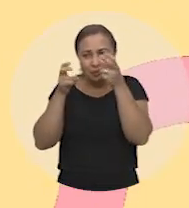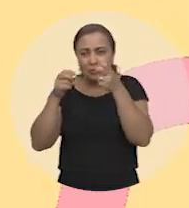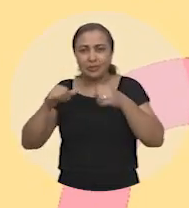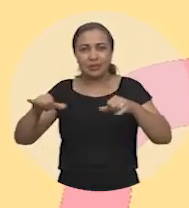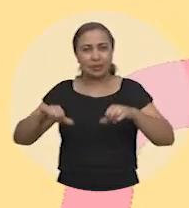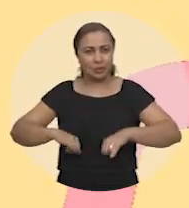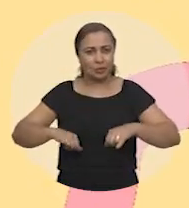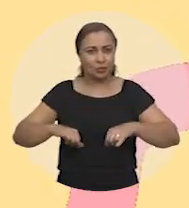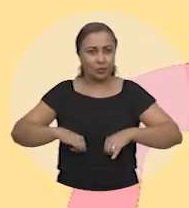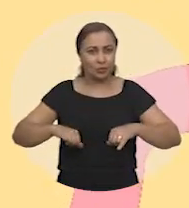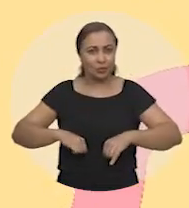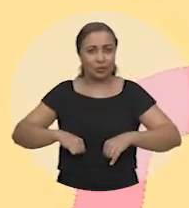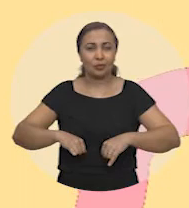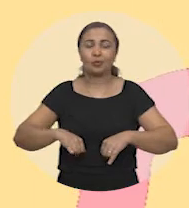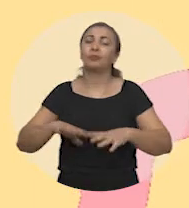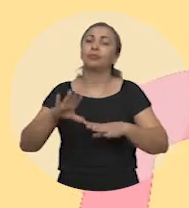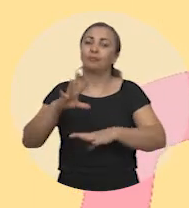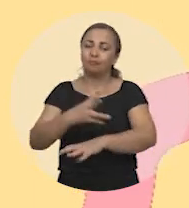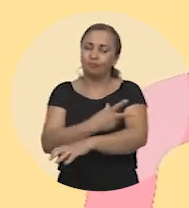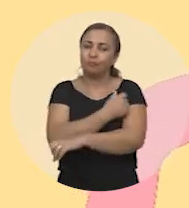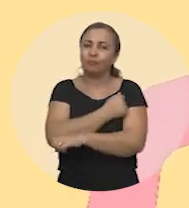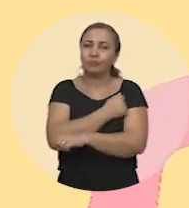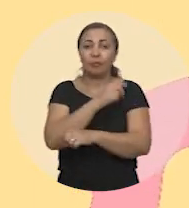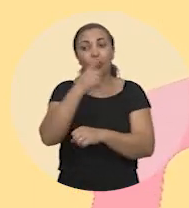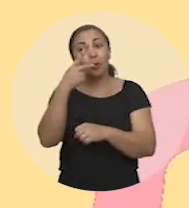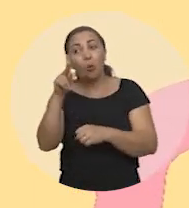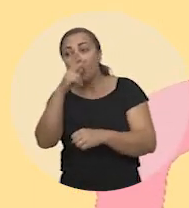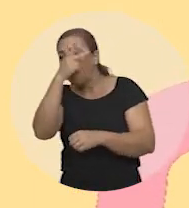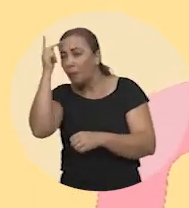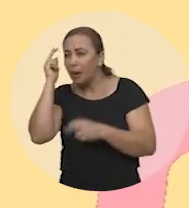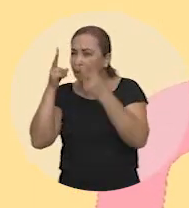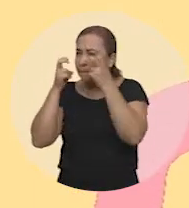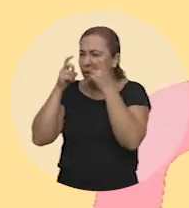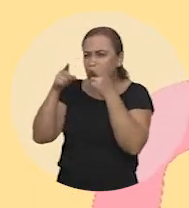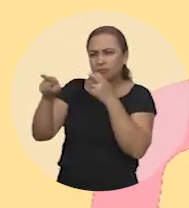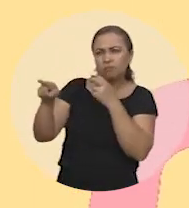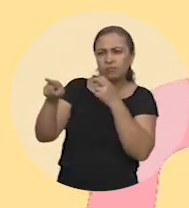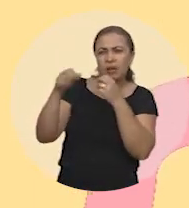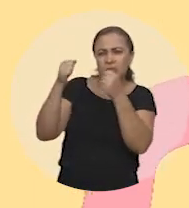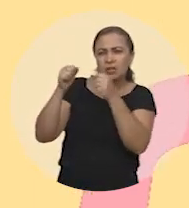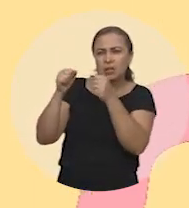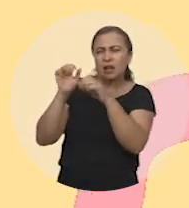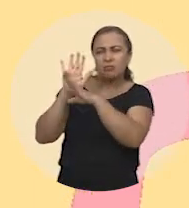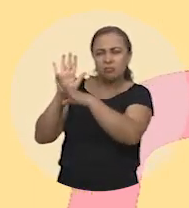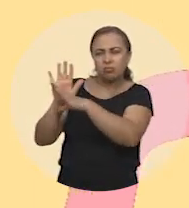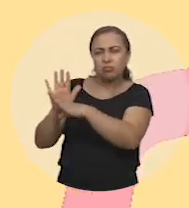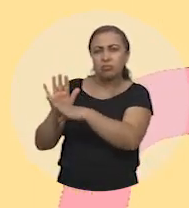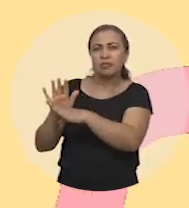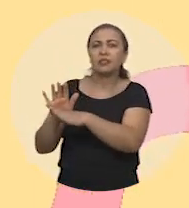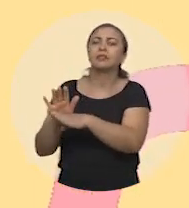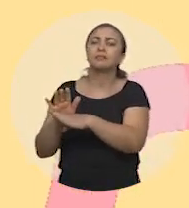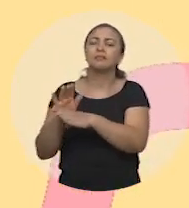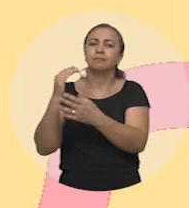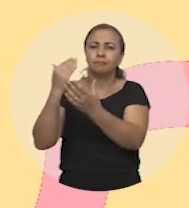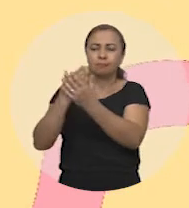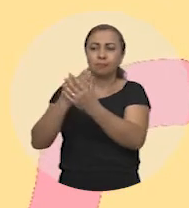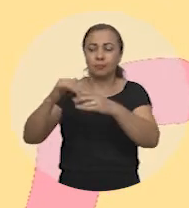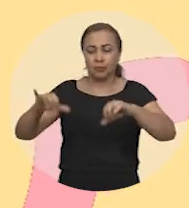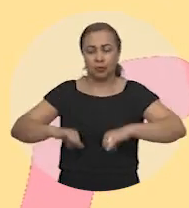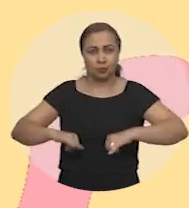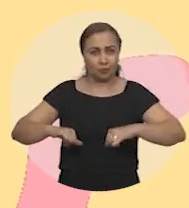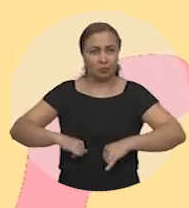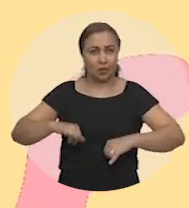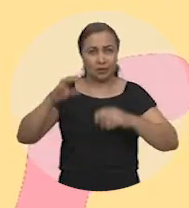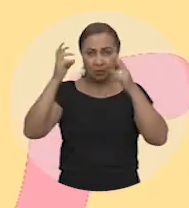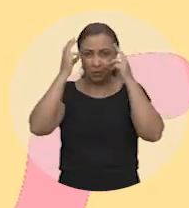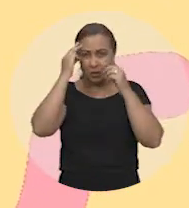momentos em que se percebe nas sofrendo psiquicamente ou então alguém às vezes alguém que vai perceber que o outro está nesse processo de